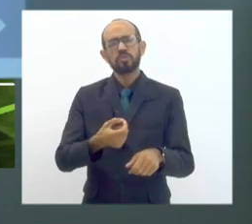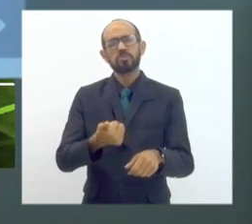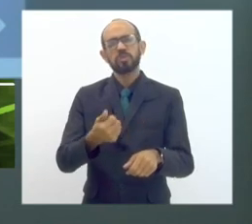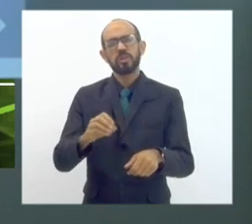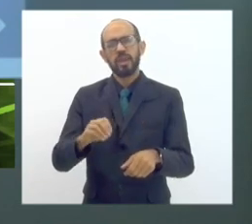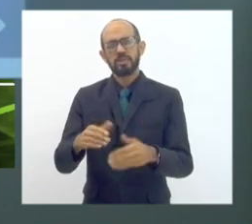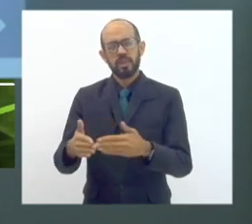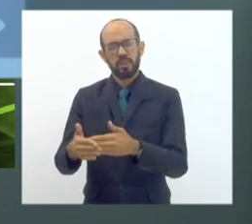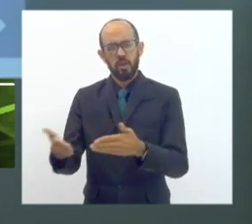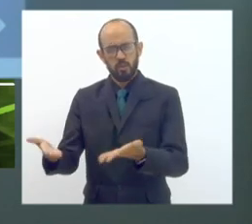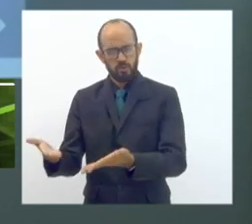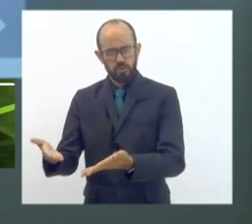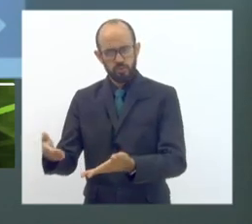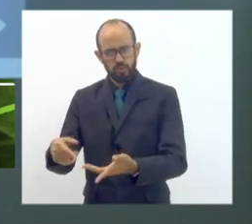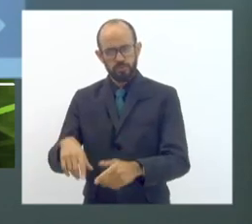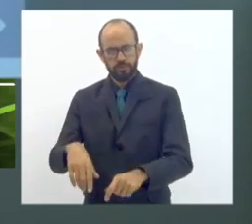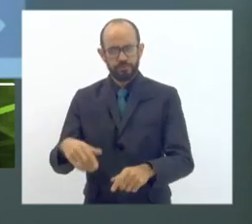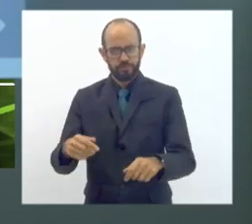Né? Hoje,